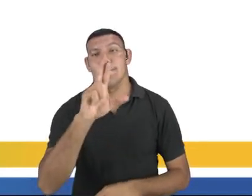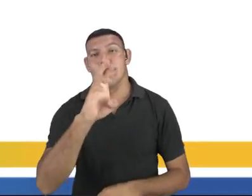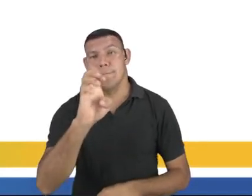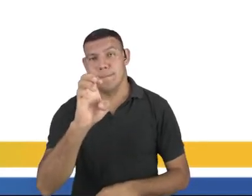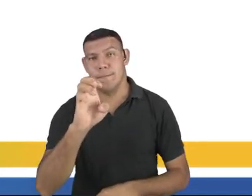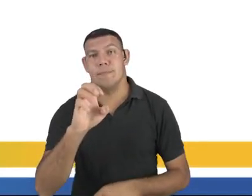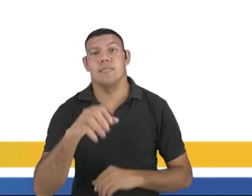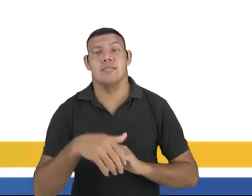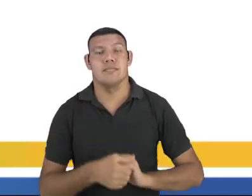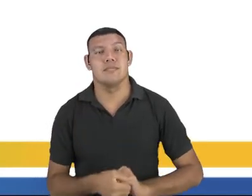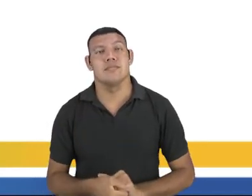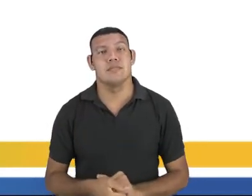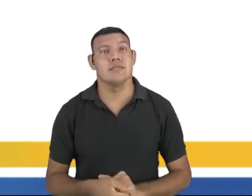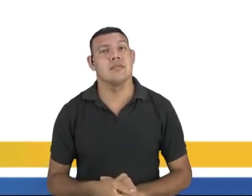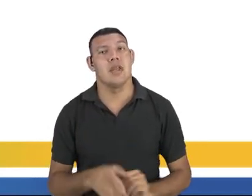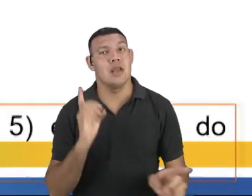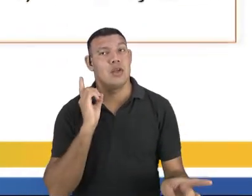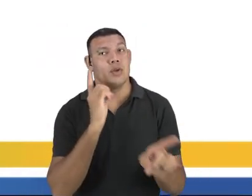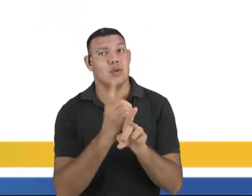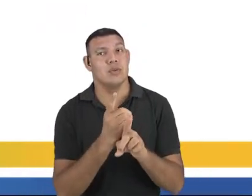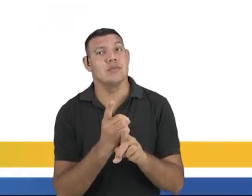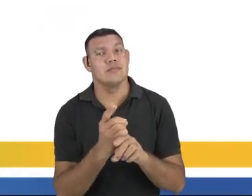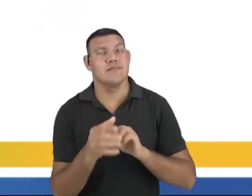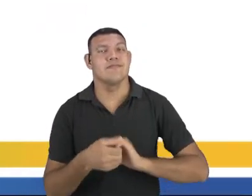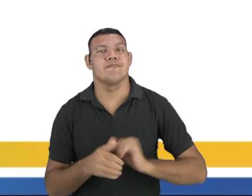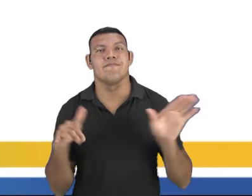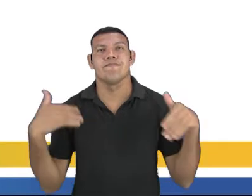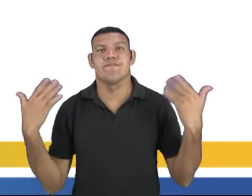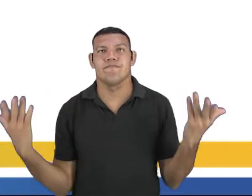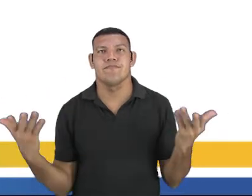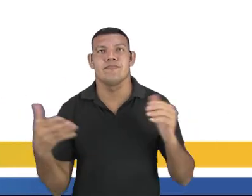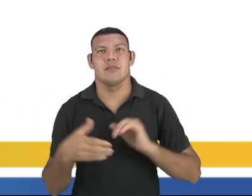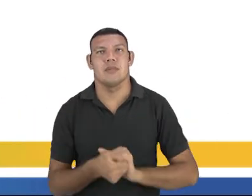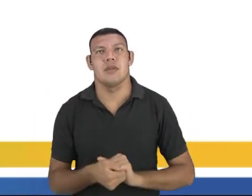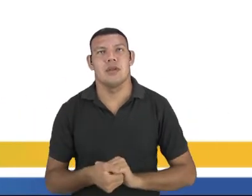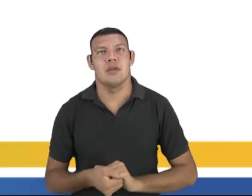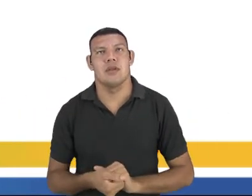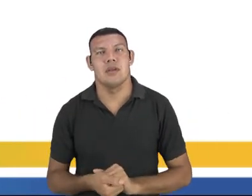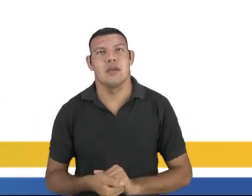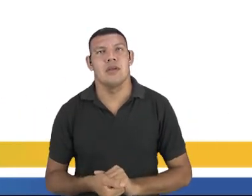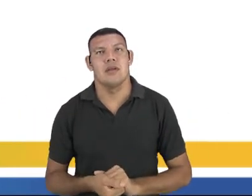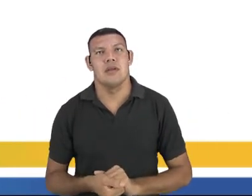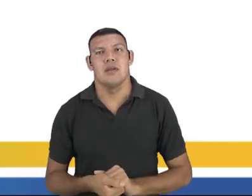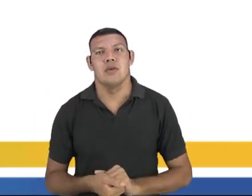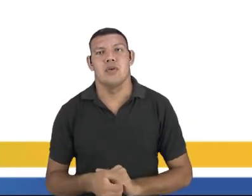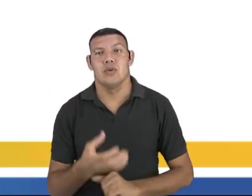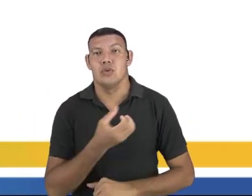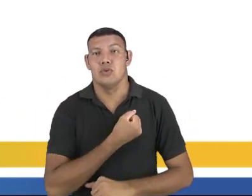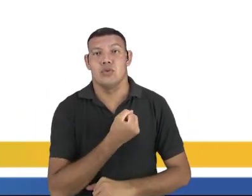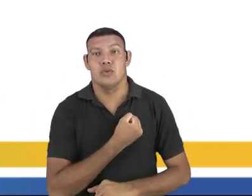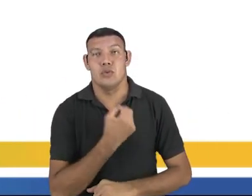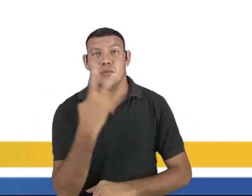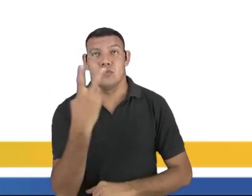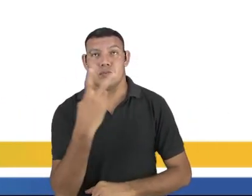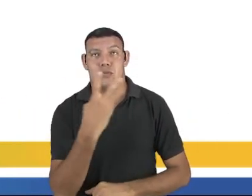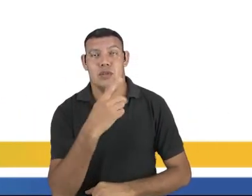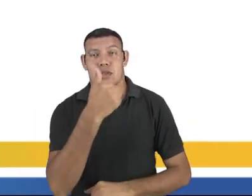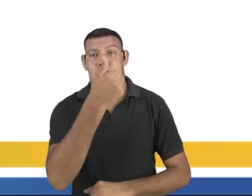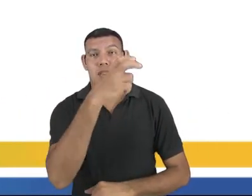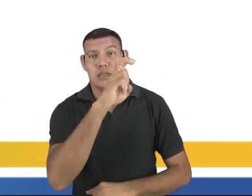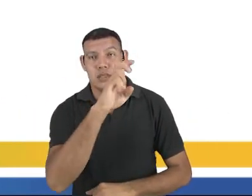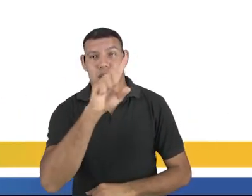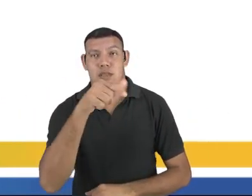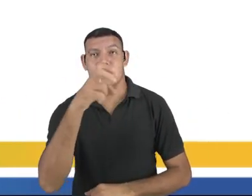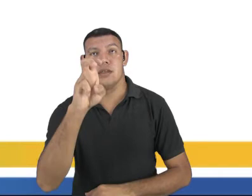no lugar de x e y que eu vou encontrar esse valor então né logo o par ordenado 15 e